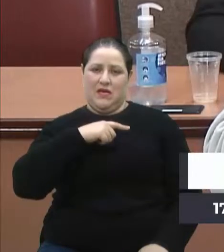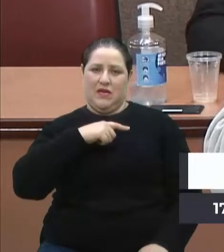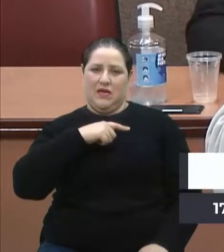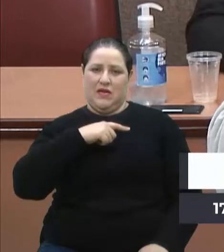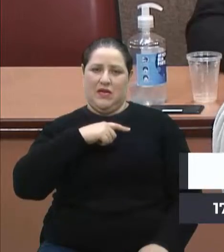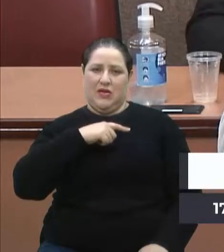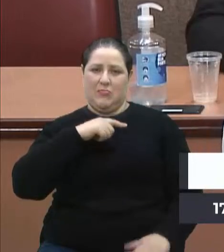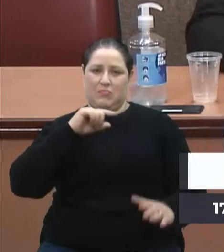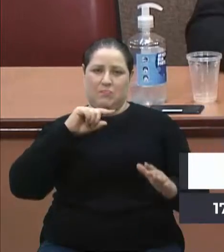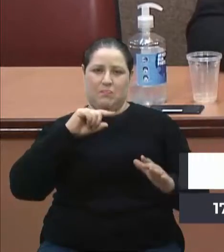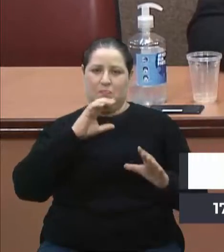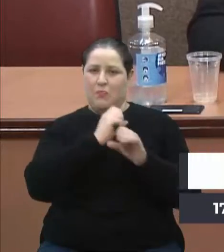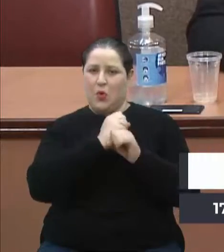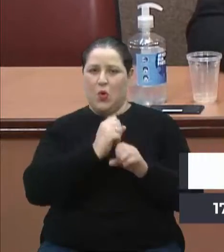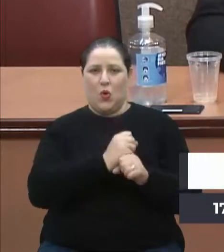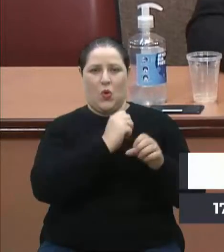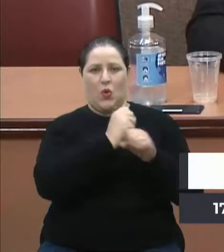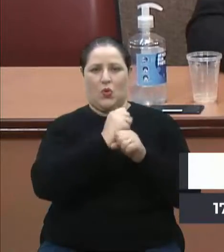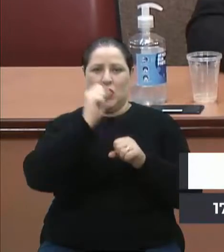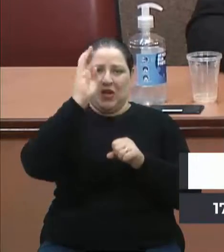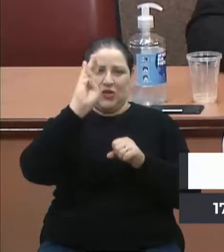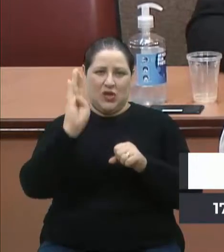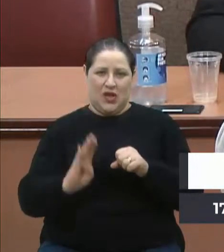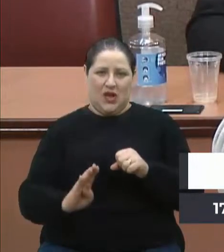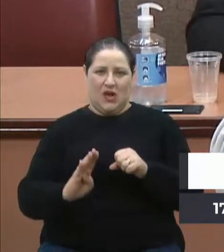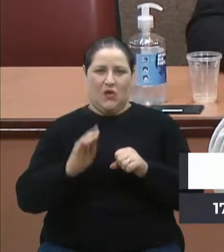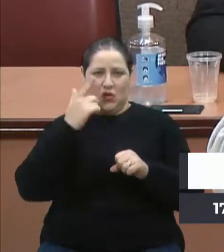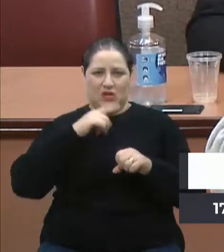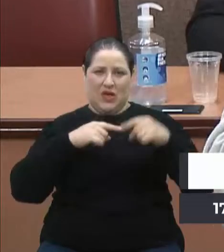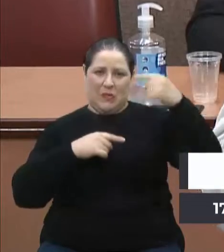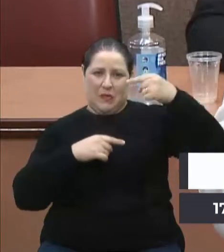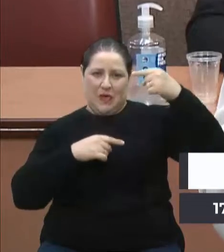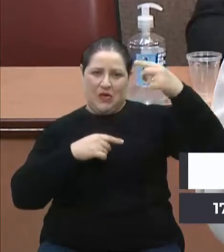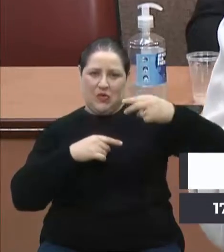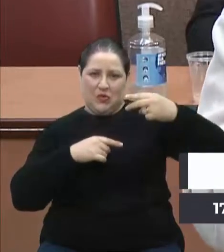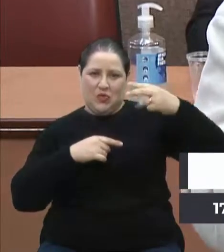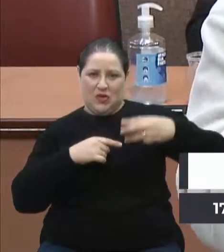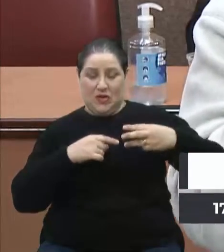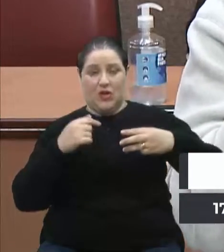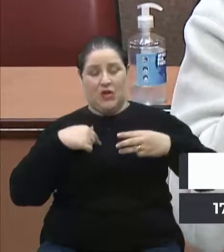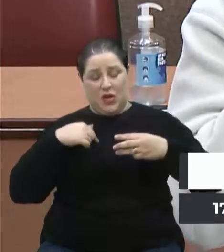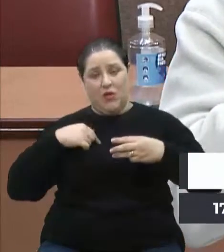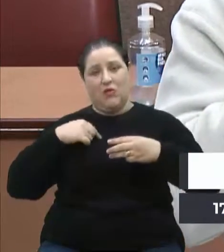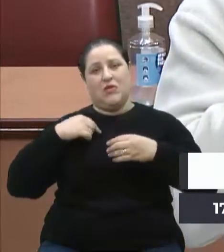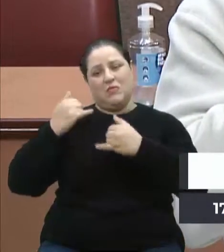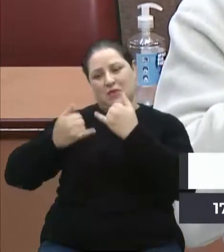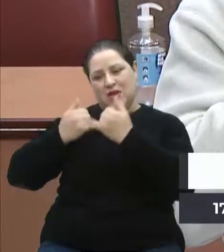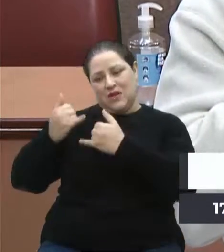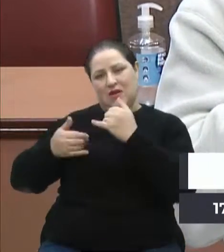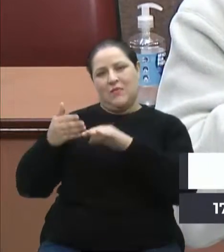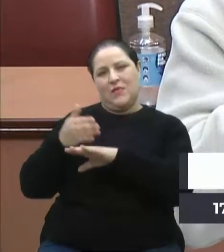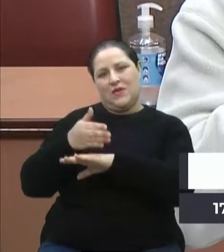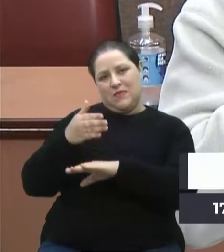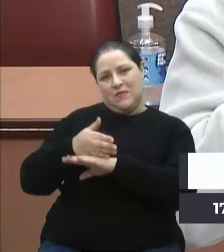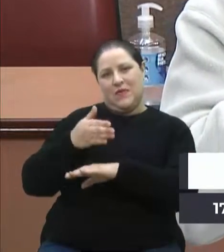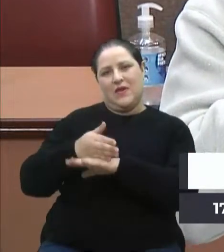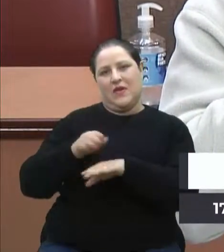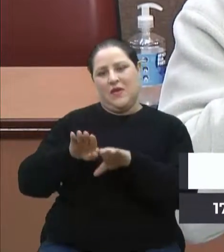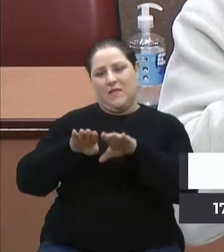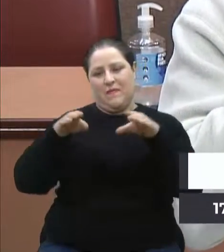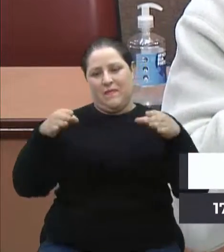e eu tive o privilégio de dar de participar disputando brincando com tênis de mesa